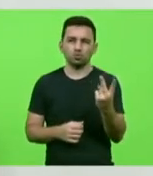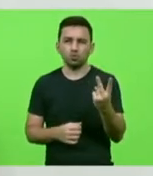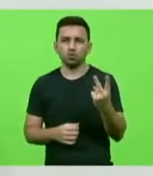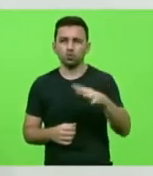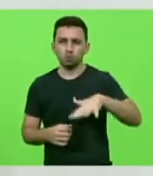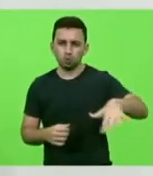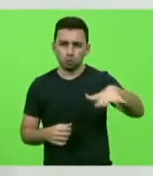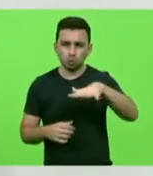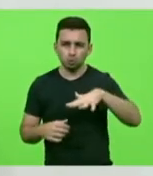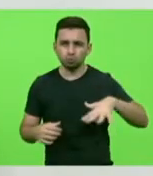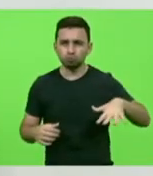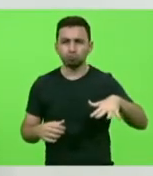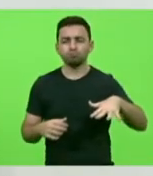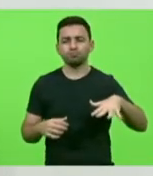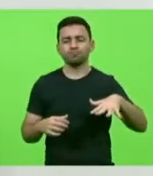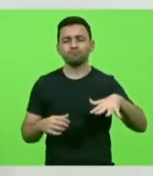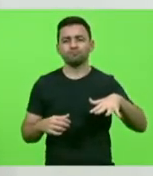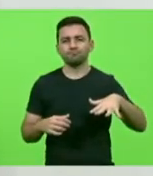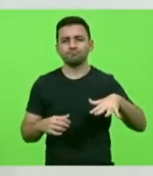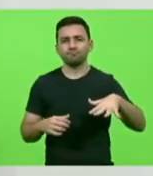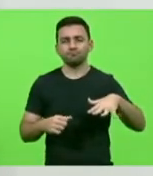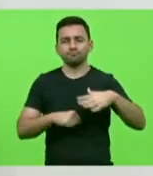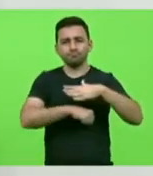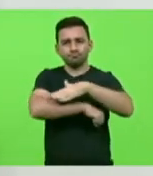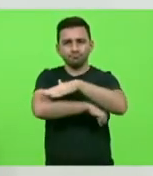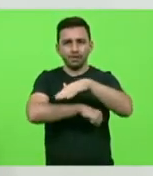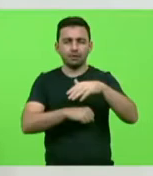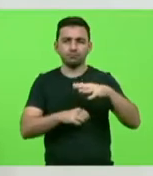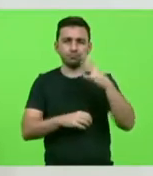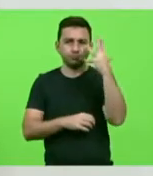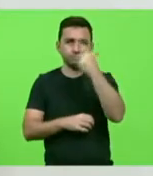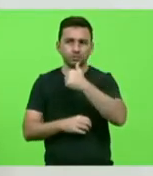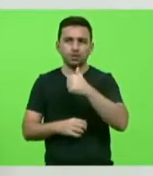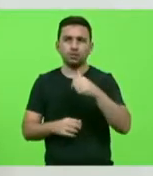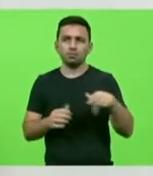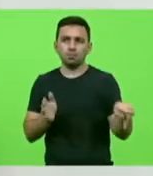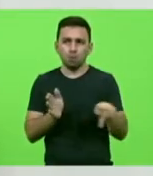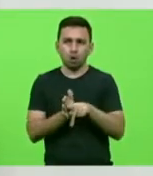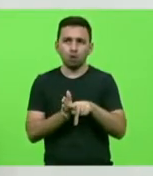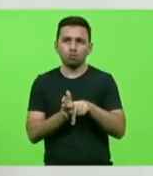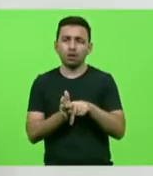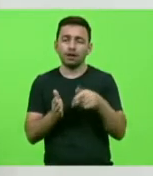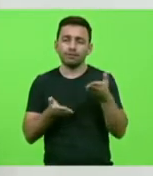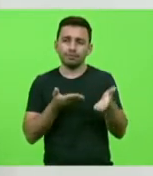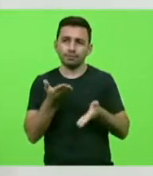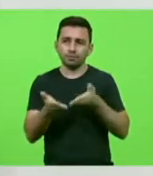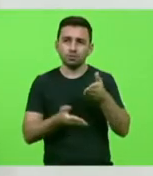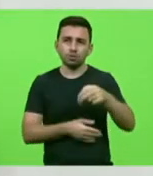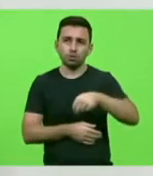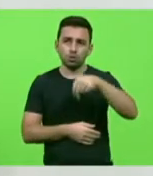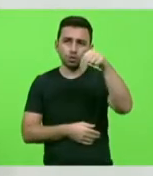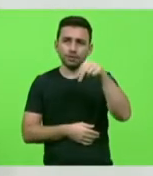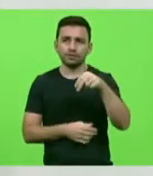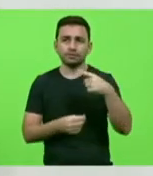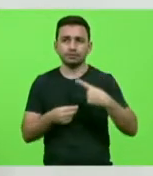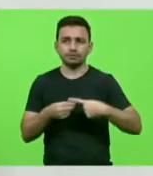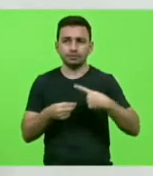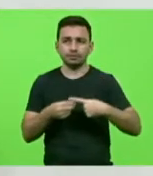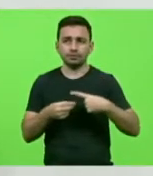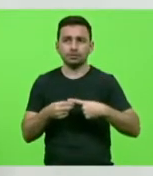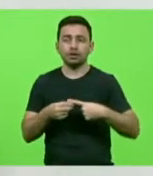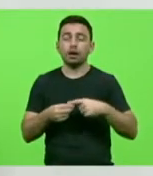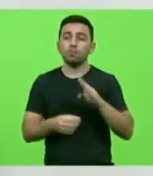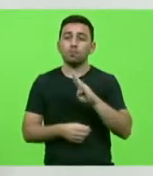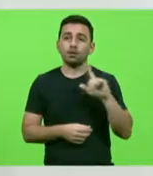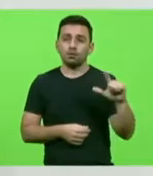Parque Ramiro Ridger, no centro da cidade, e agora esse parque que vai atender a região norte da cidade. Lembrando, Blumenau hoje conta